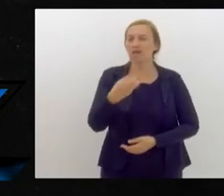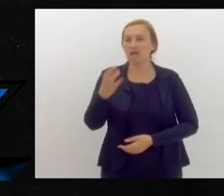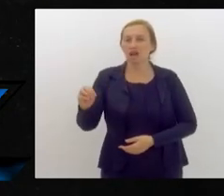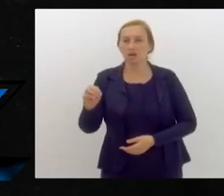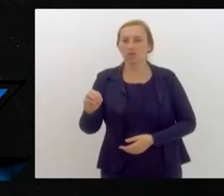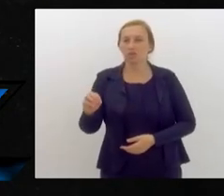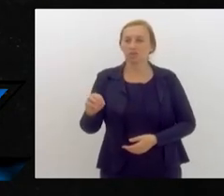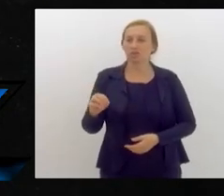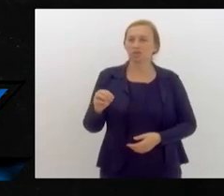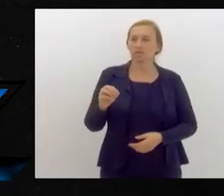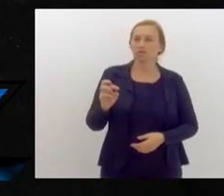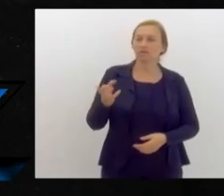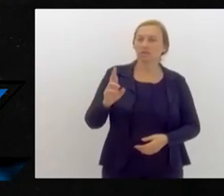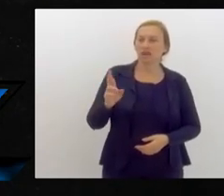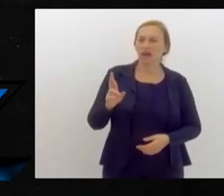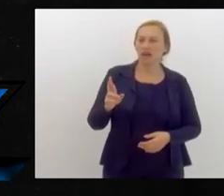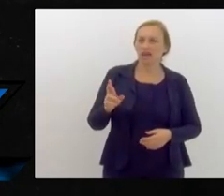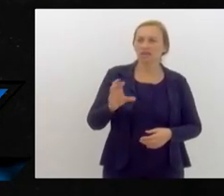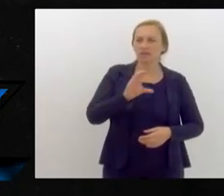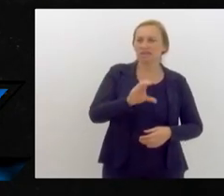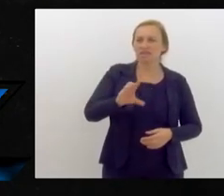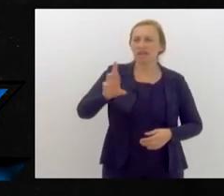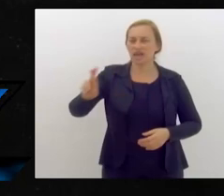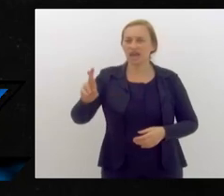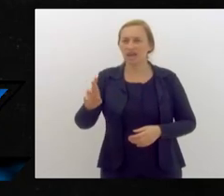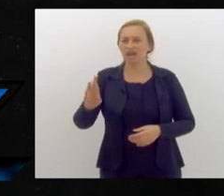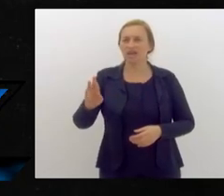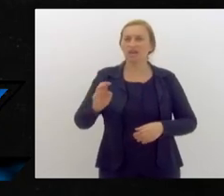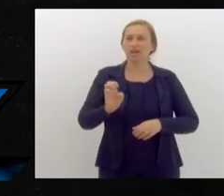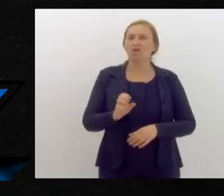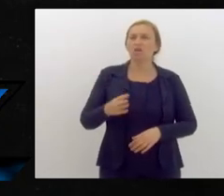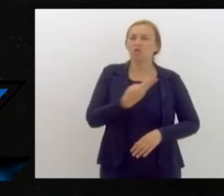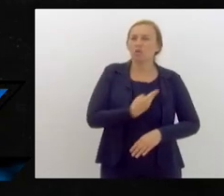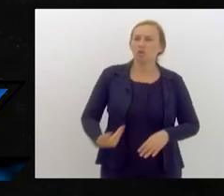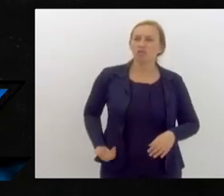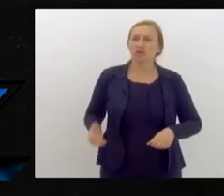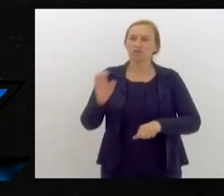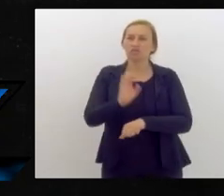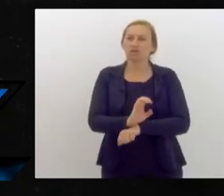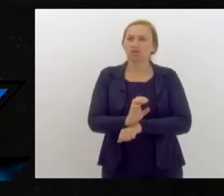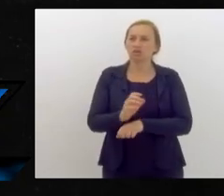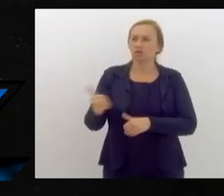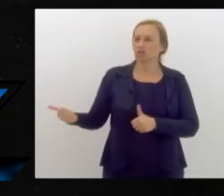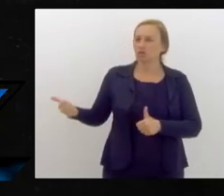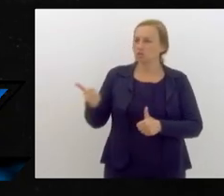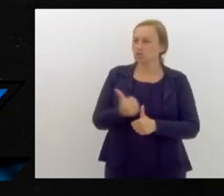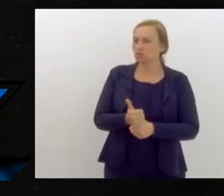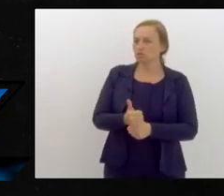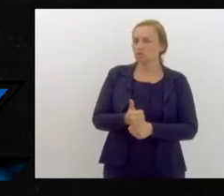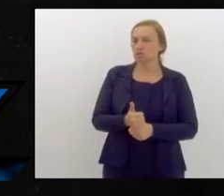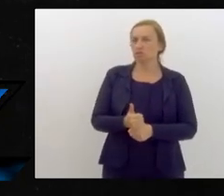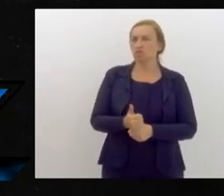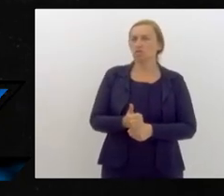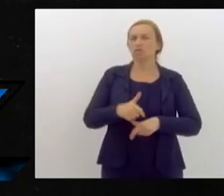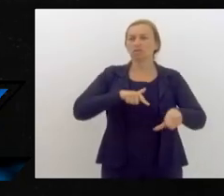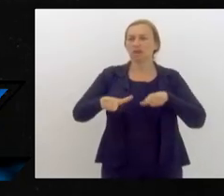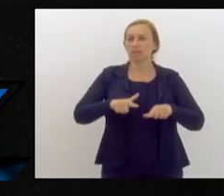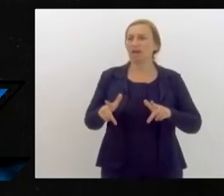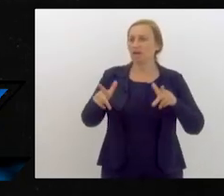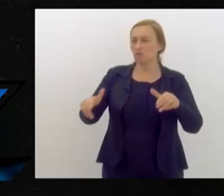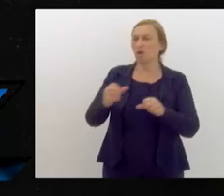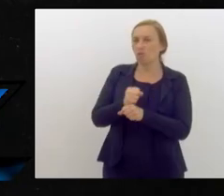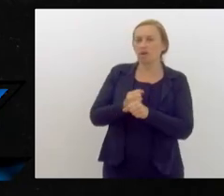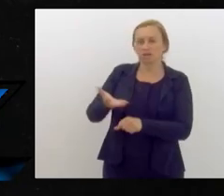para CCR barcas é melhor que o governo do estado reassuma esse serviço como já foi no passado e